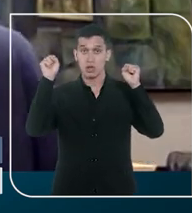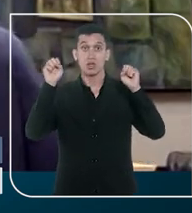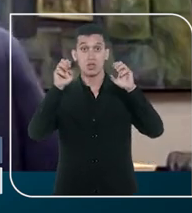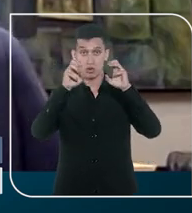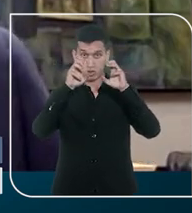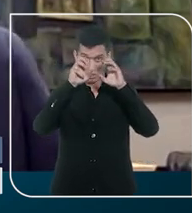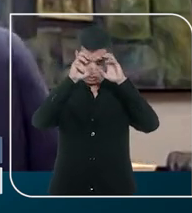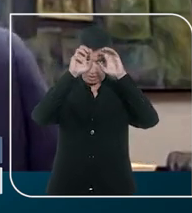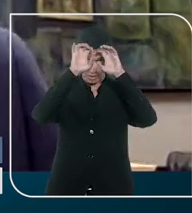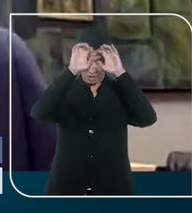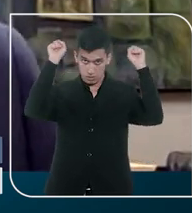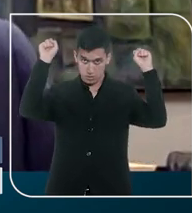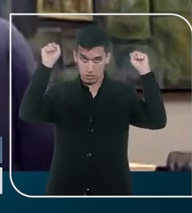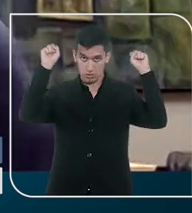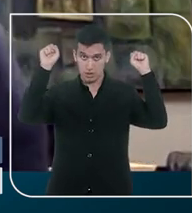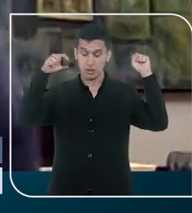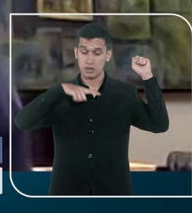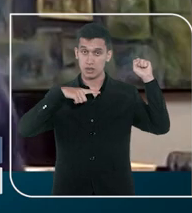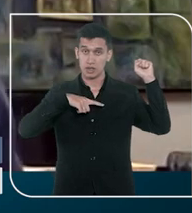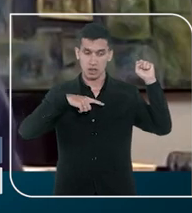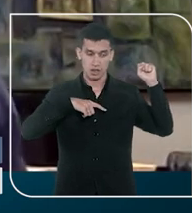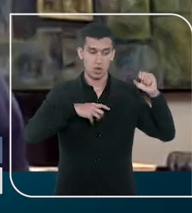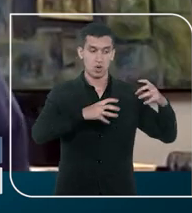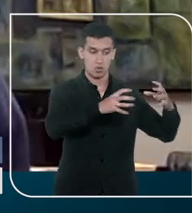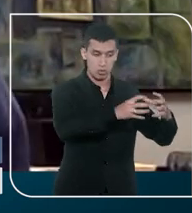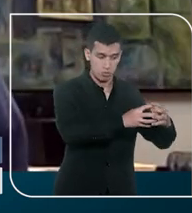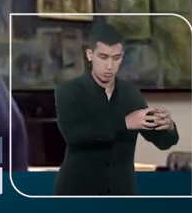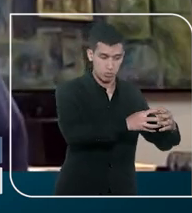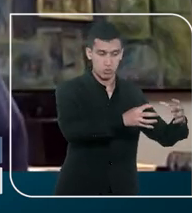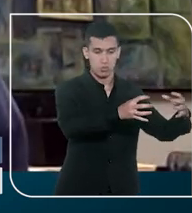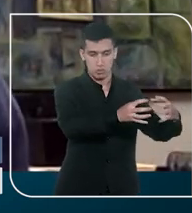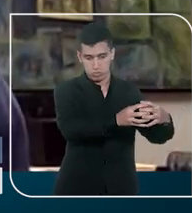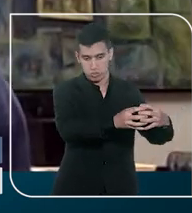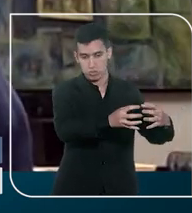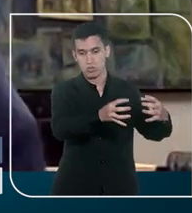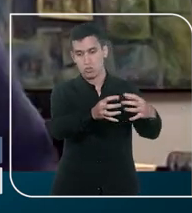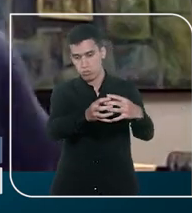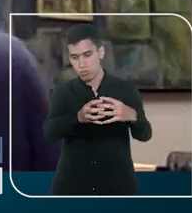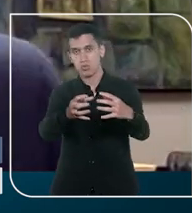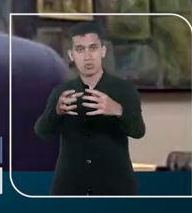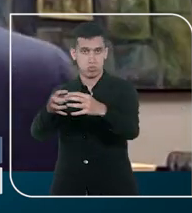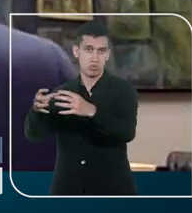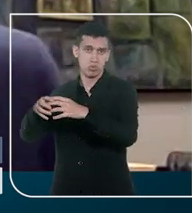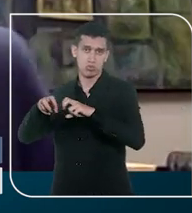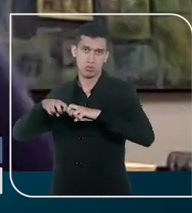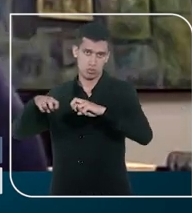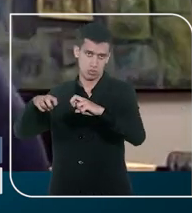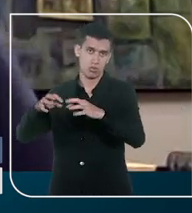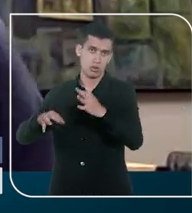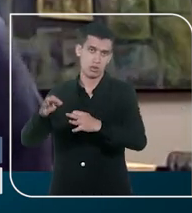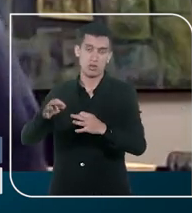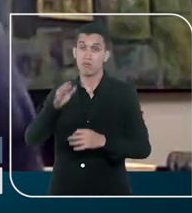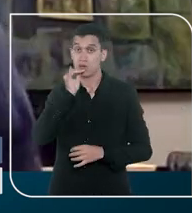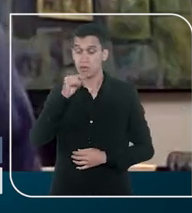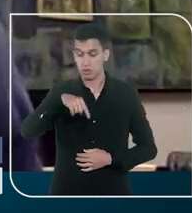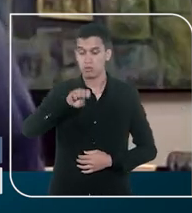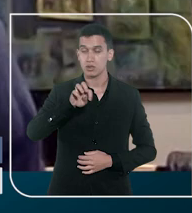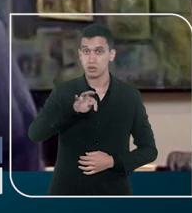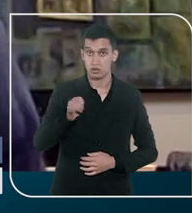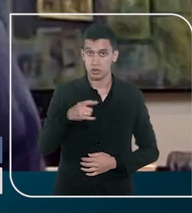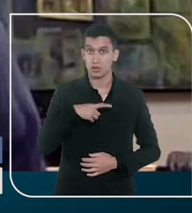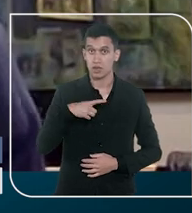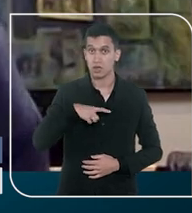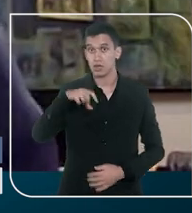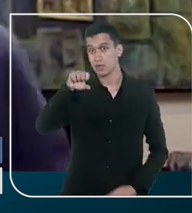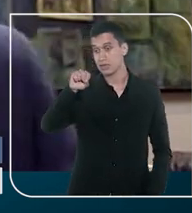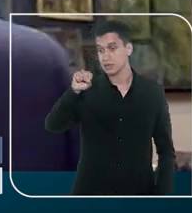dividido em órgãos colegiados. No caso do STJ, eu tenho a sessão com